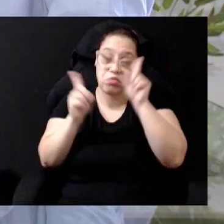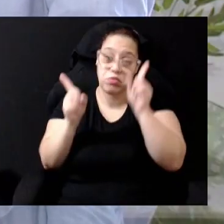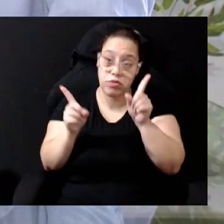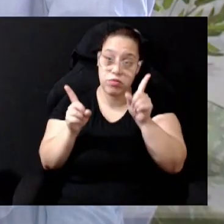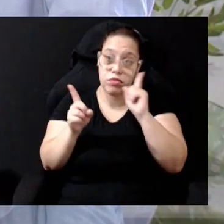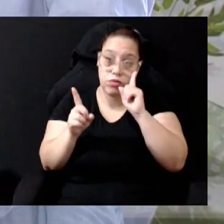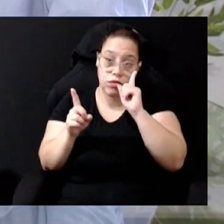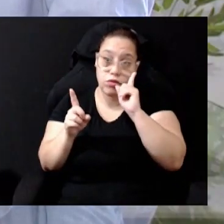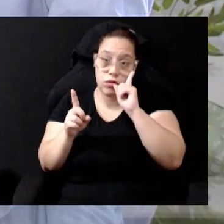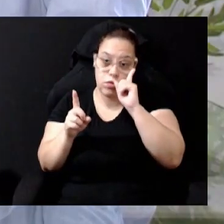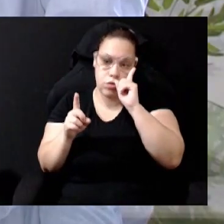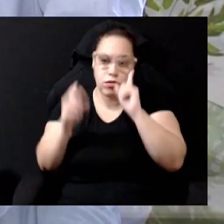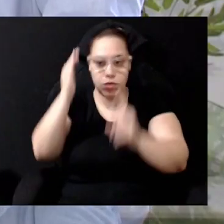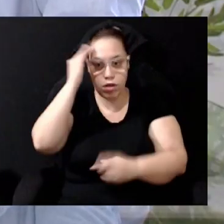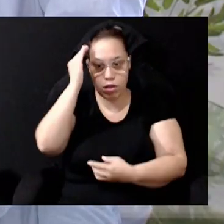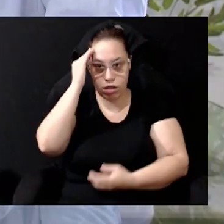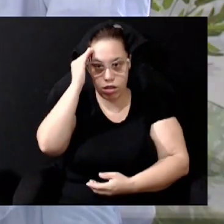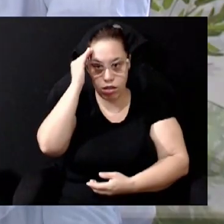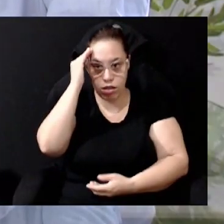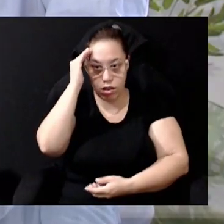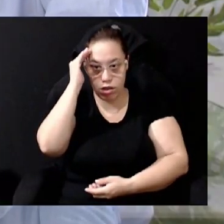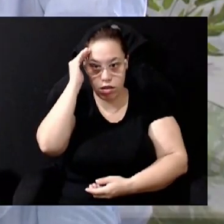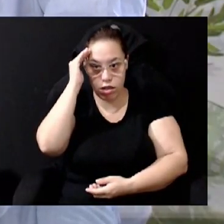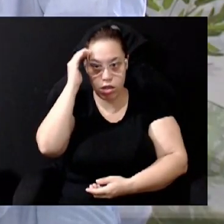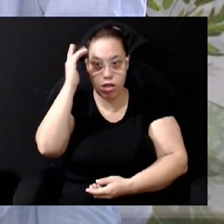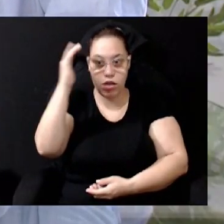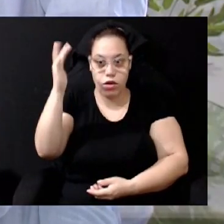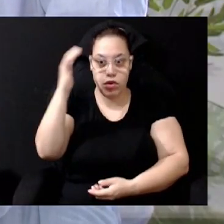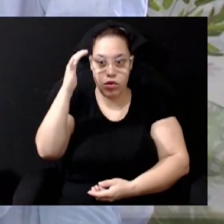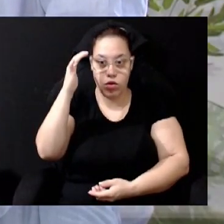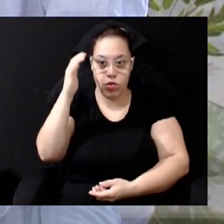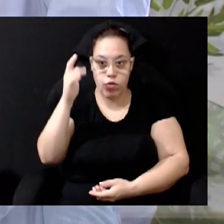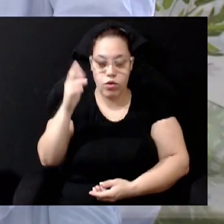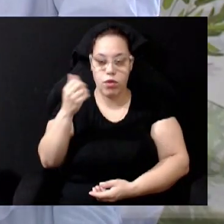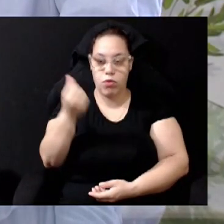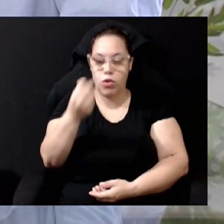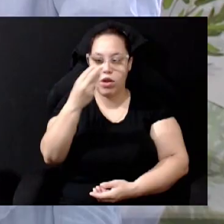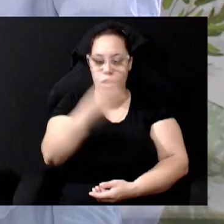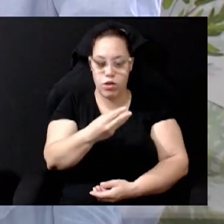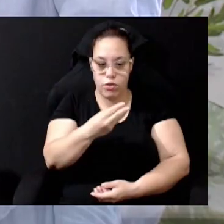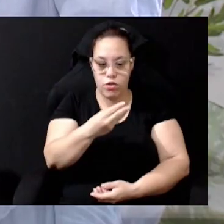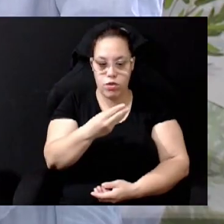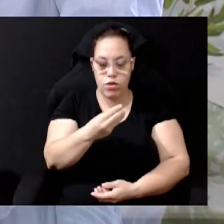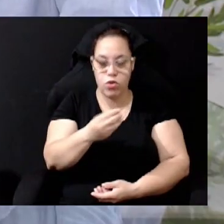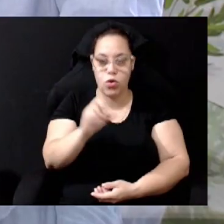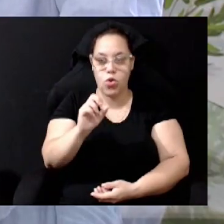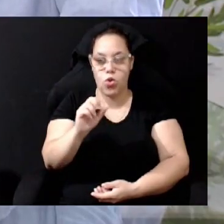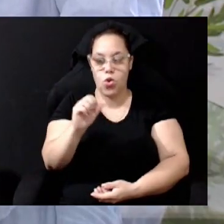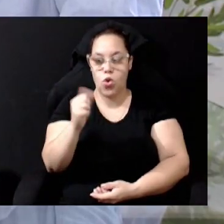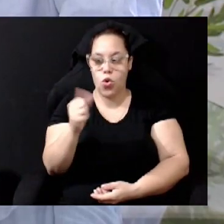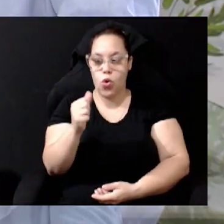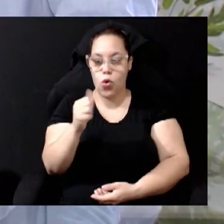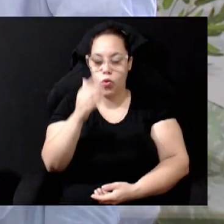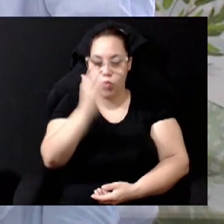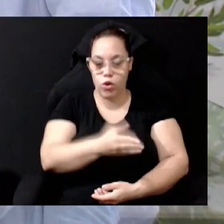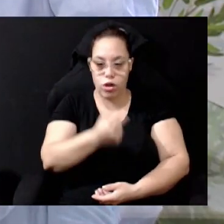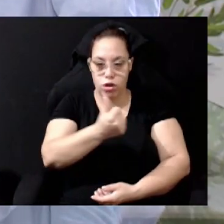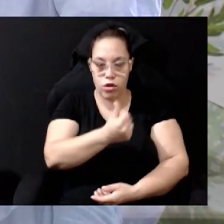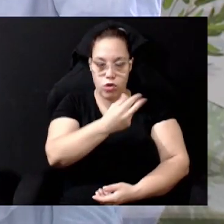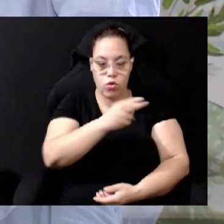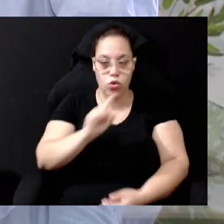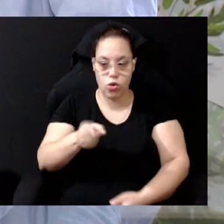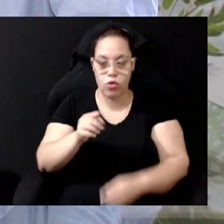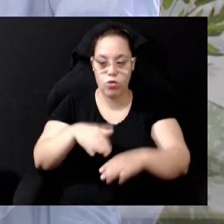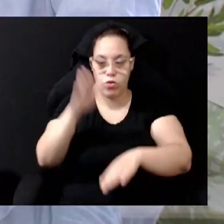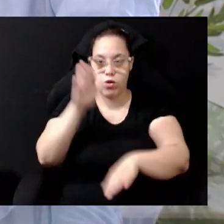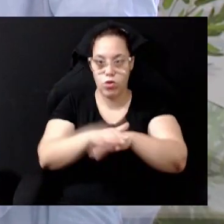as pessoas poderem entender. A ideia é, caramba, o meu 13º então vai ser 11/12 sobre o 2.000 mais